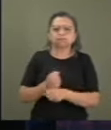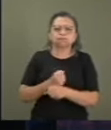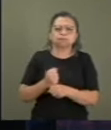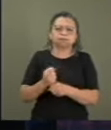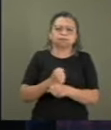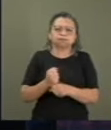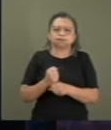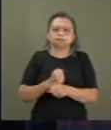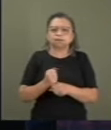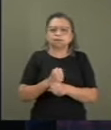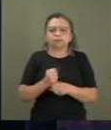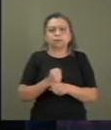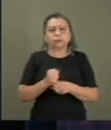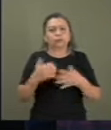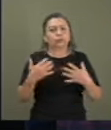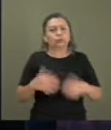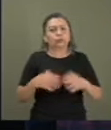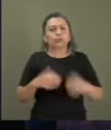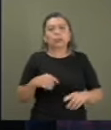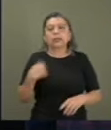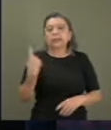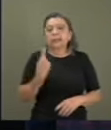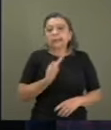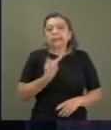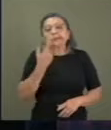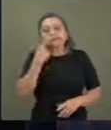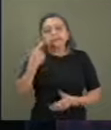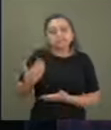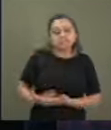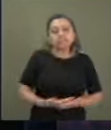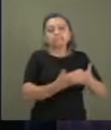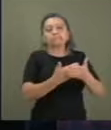que deve enfrentar a precarização do trabalho.